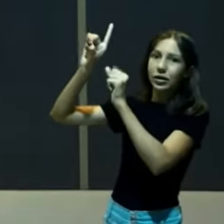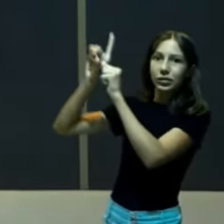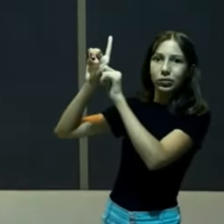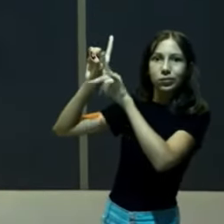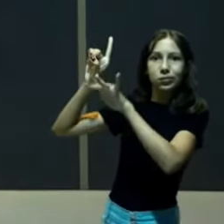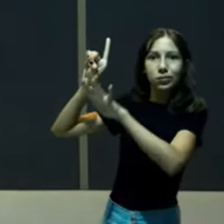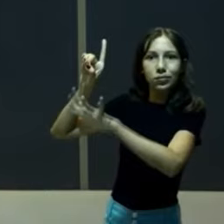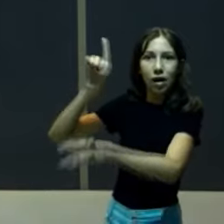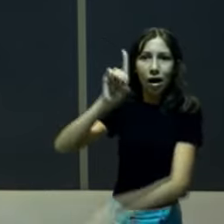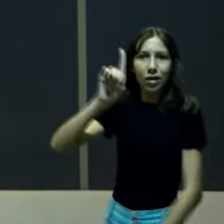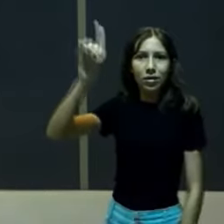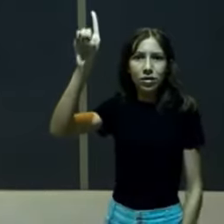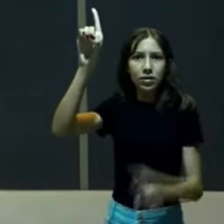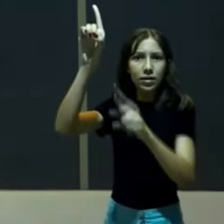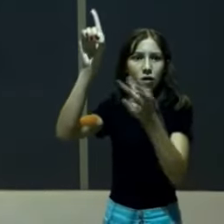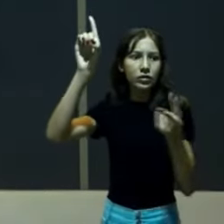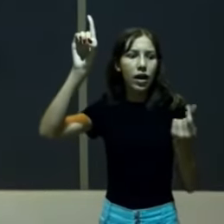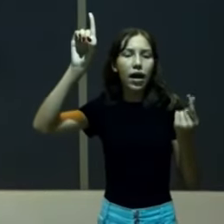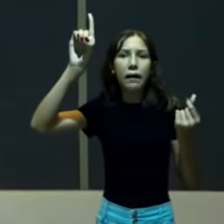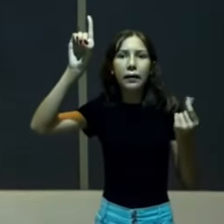onde está a riqueza de Deus?